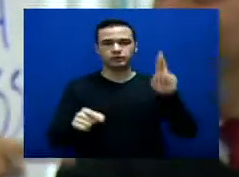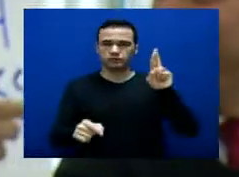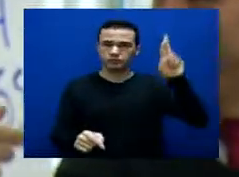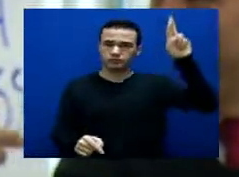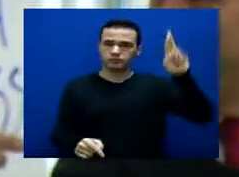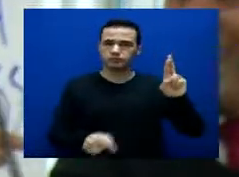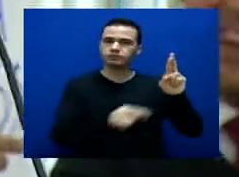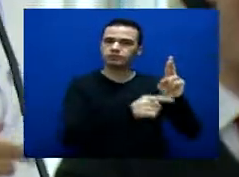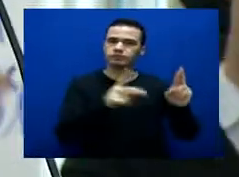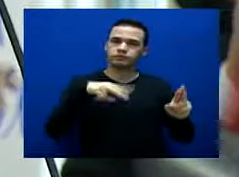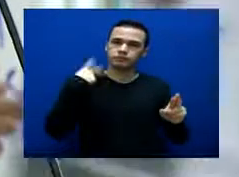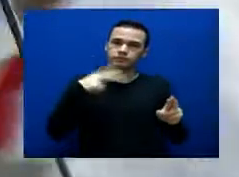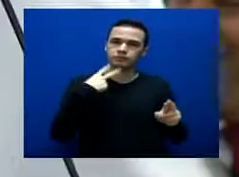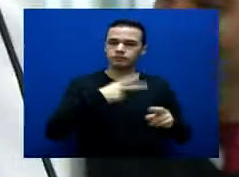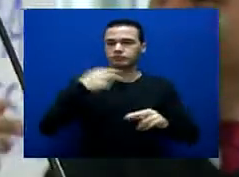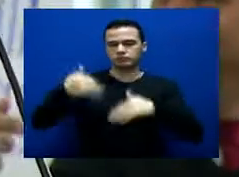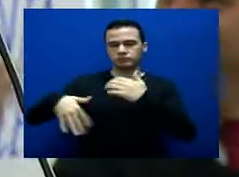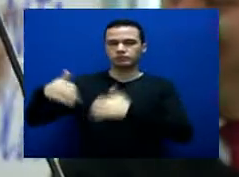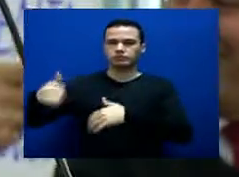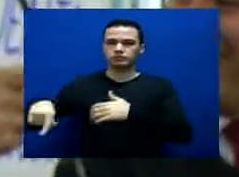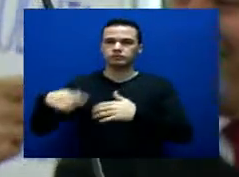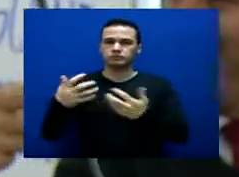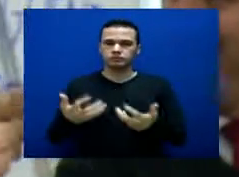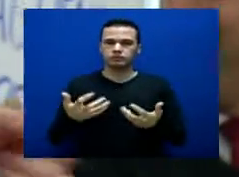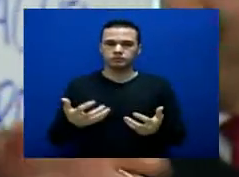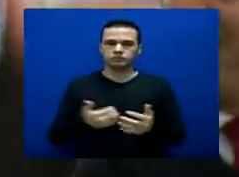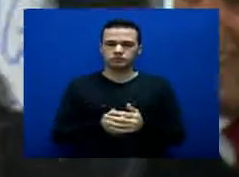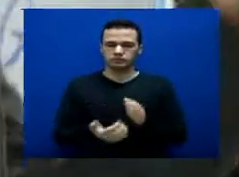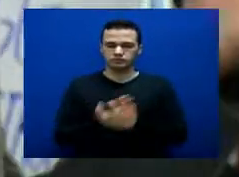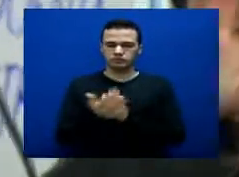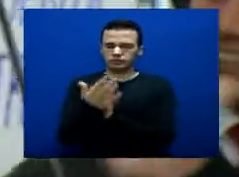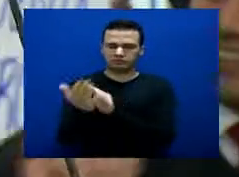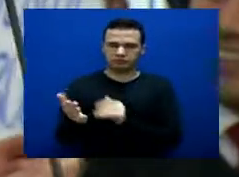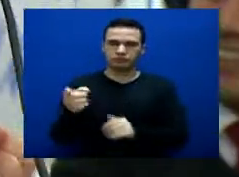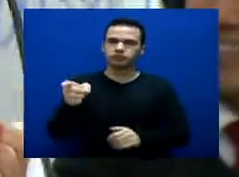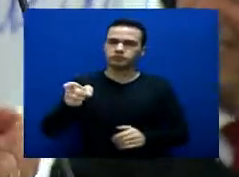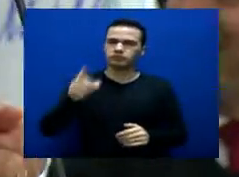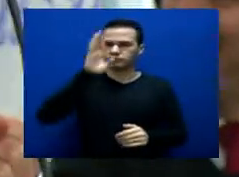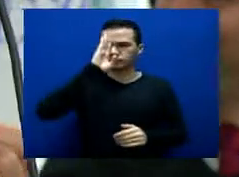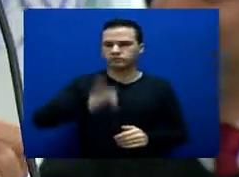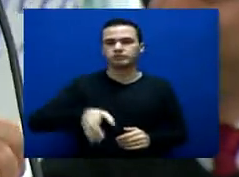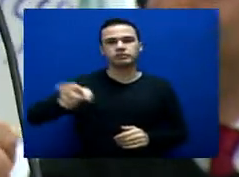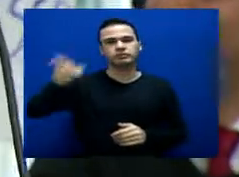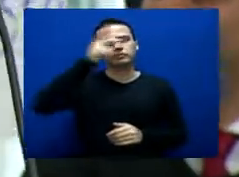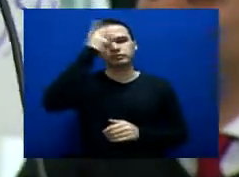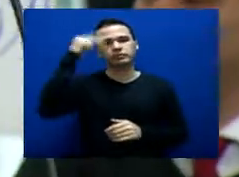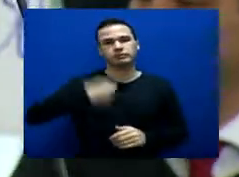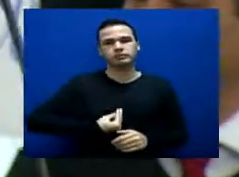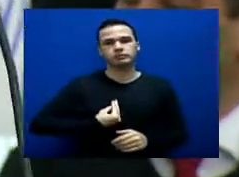da população posicionamento. Então quero fazer um parabéns, né, parabenizar